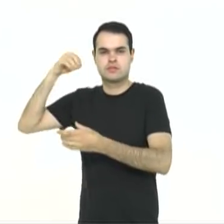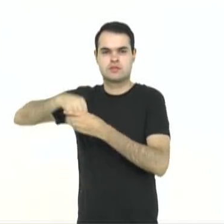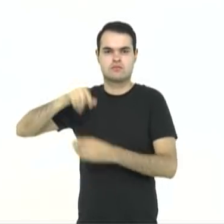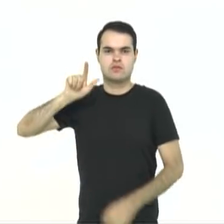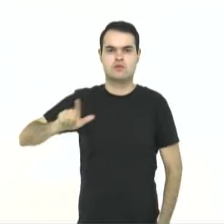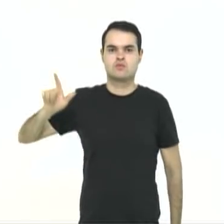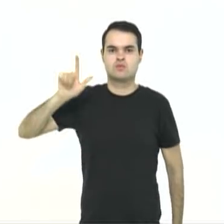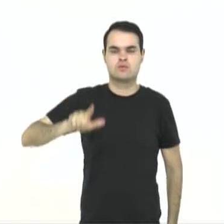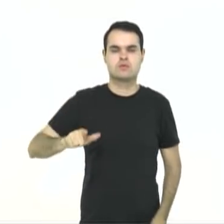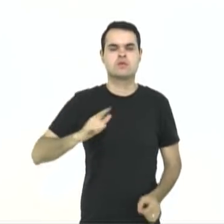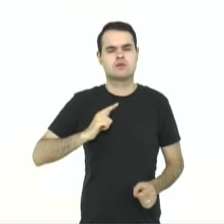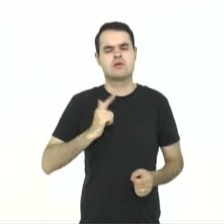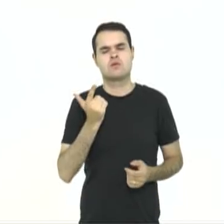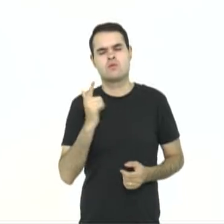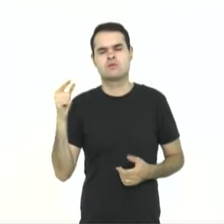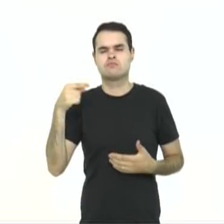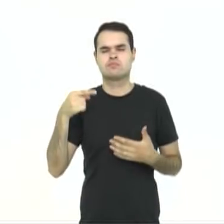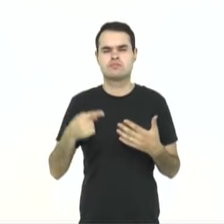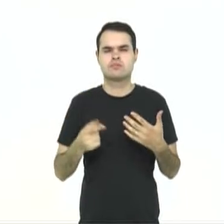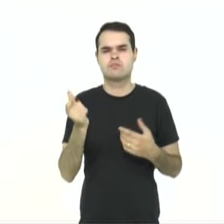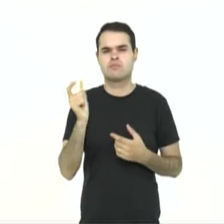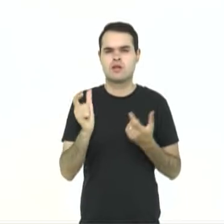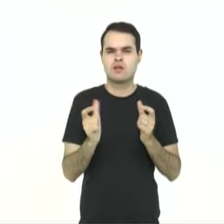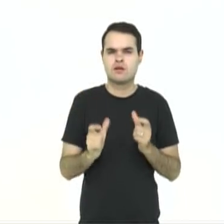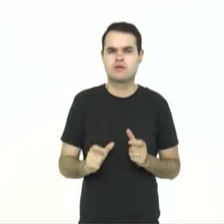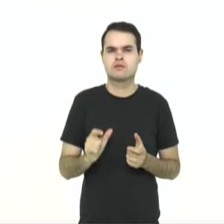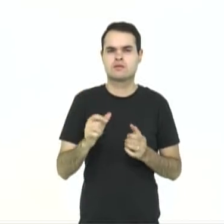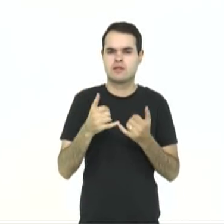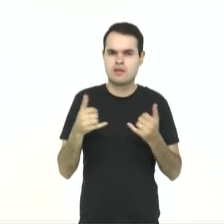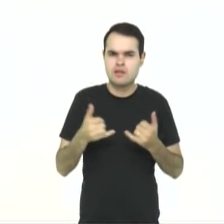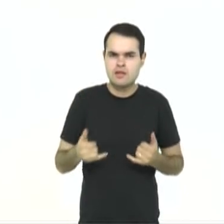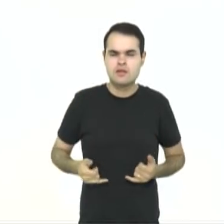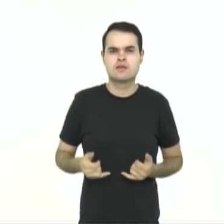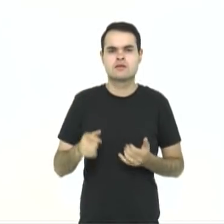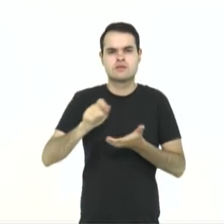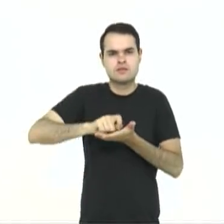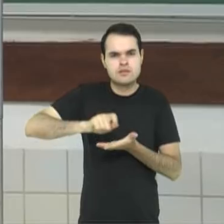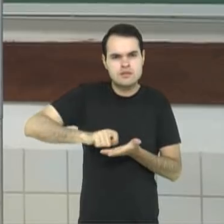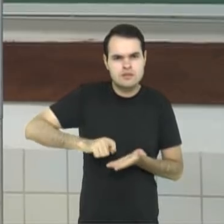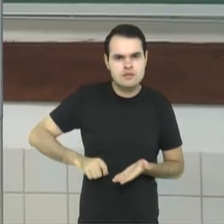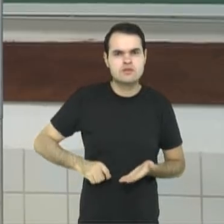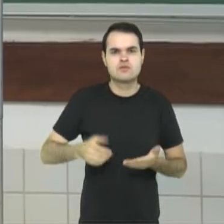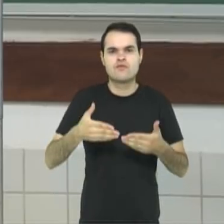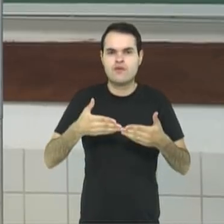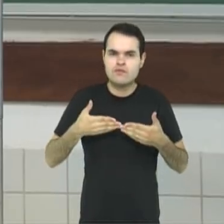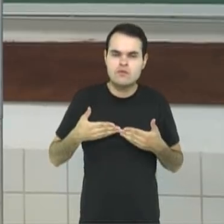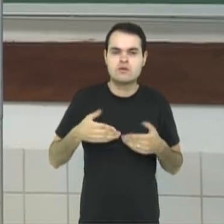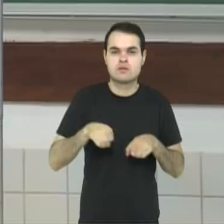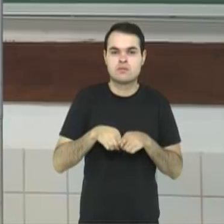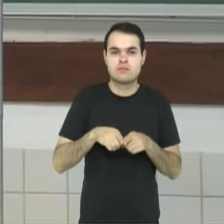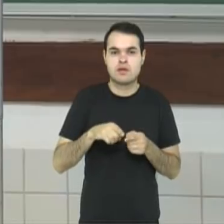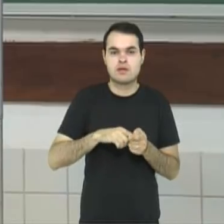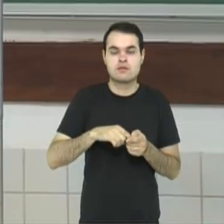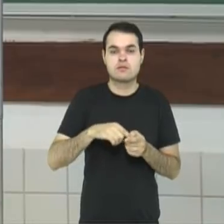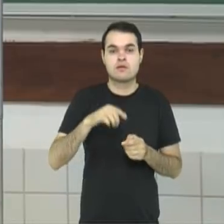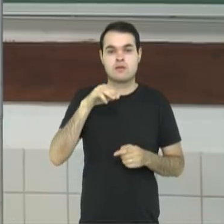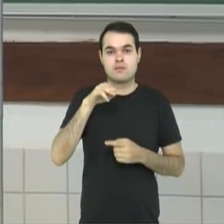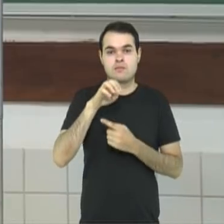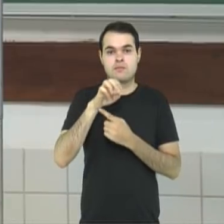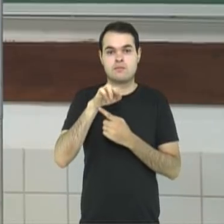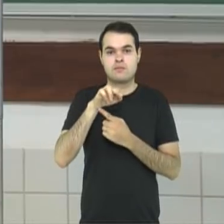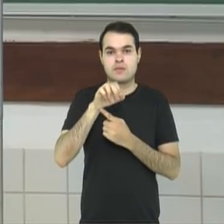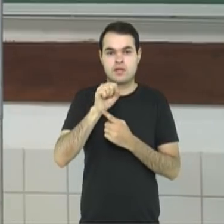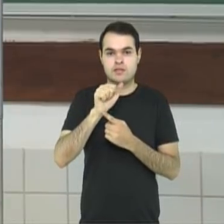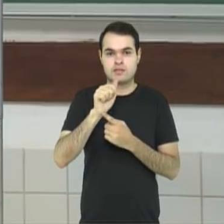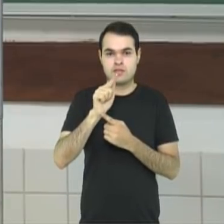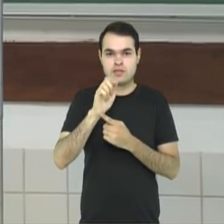E tem outras palavras ali também, linhas, escrito, favor e mensagem, certo? Então, geralmente, o objetivo da carta